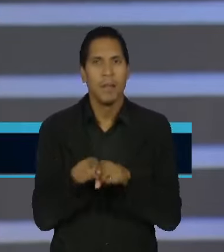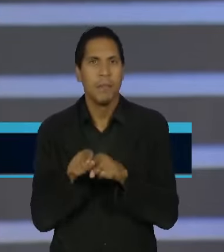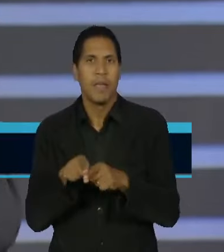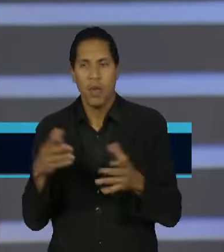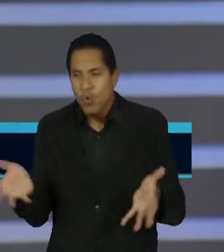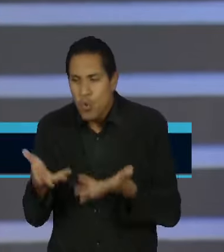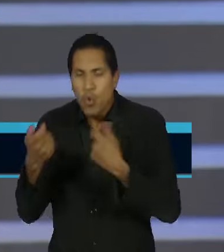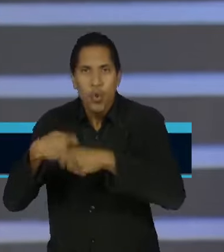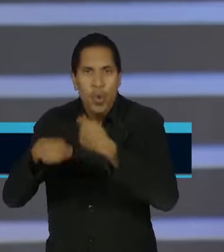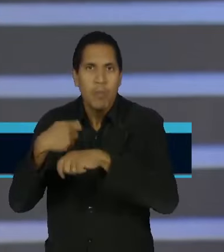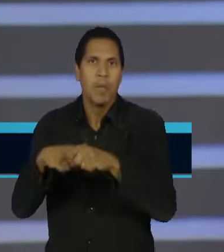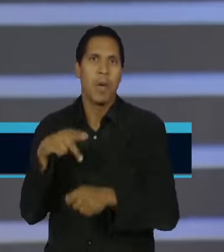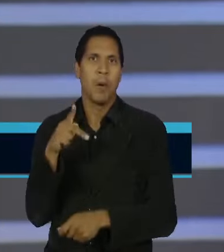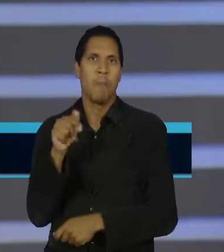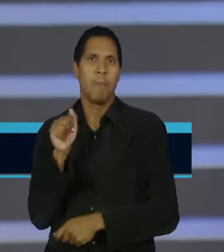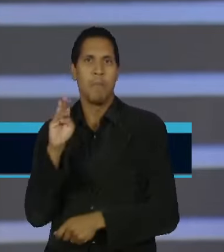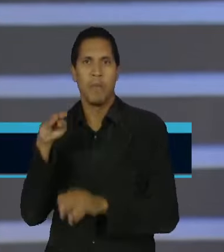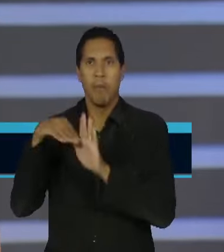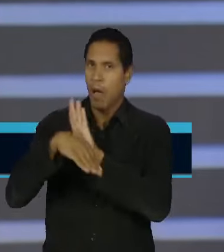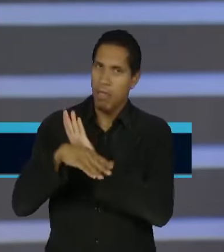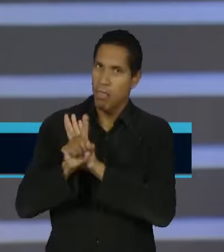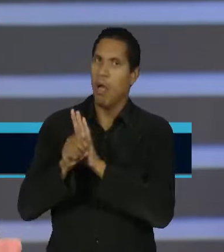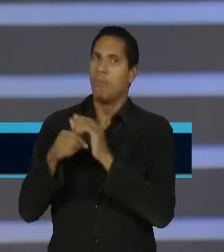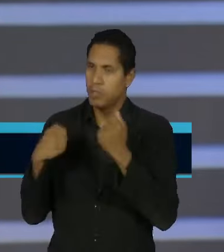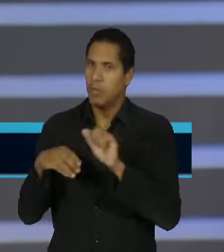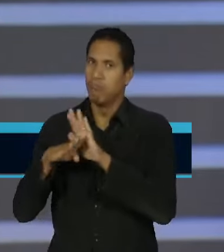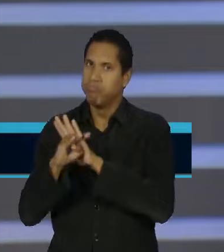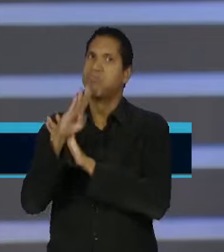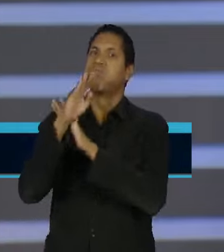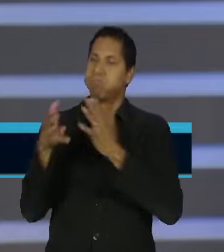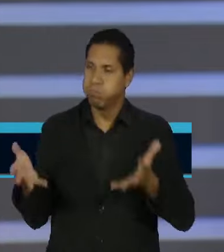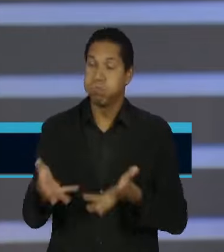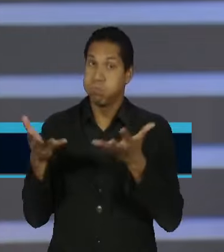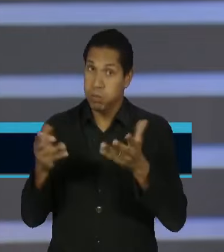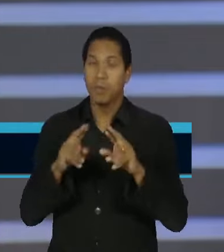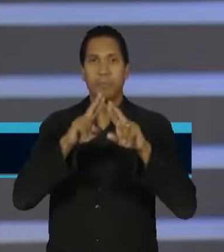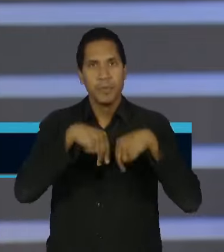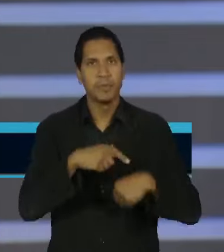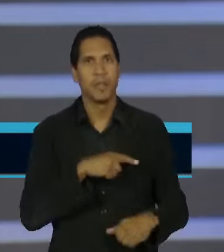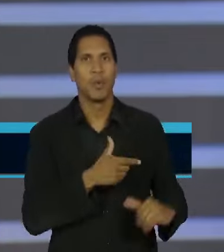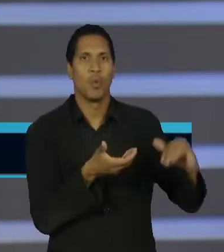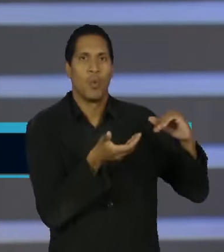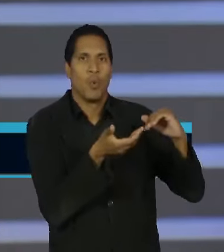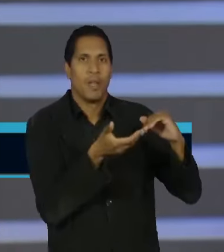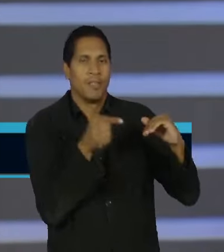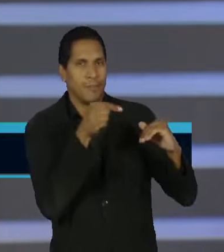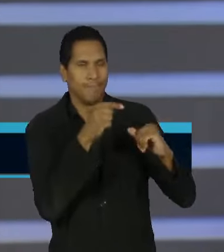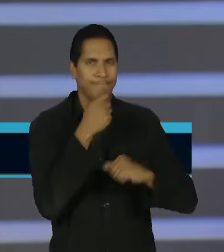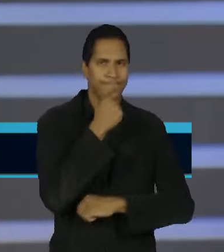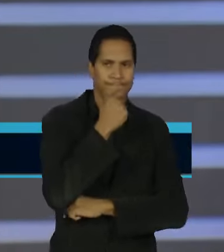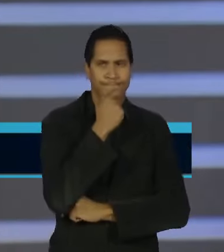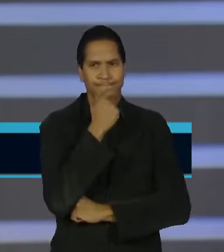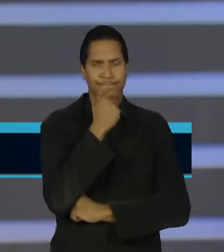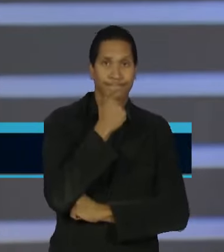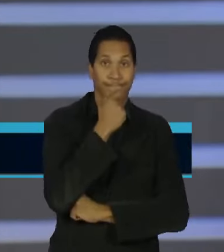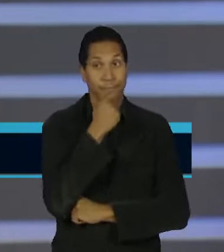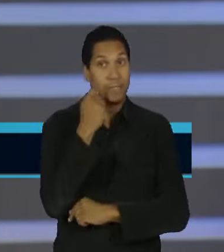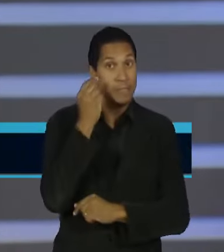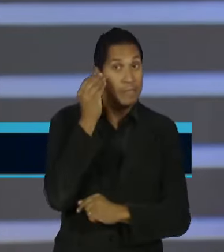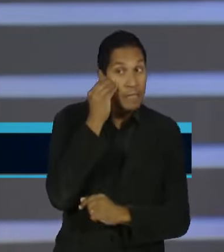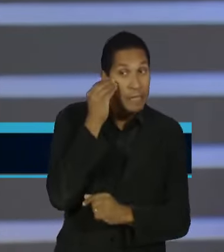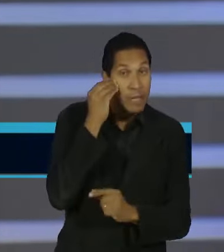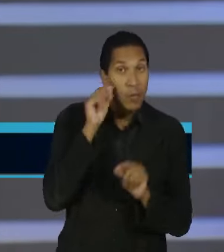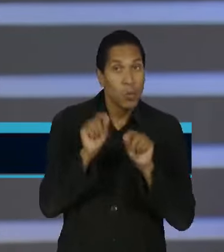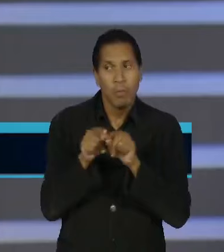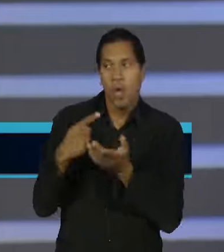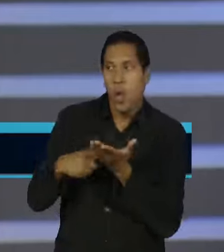cair e aí esse problema o que que vai fazer o congresso tem uma grande chance de se não houver algum acerto porque 1